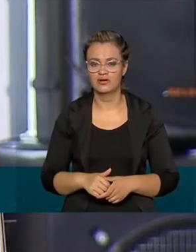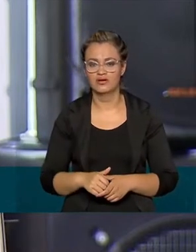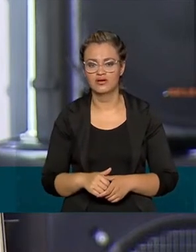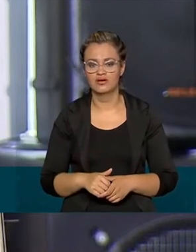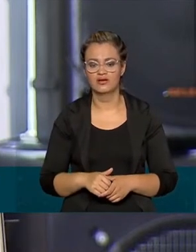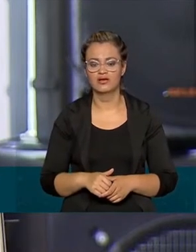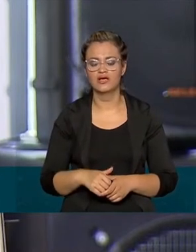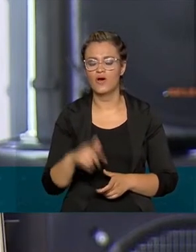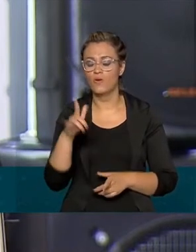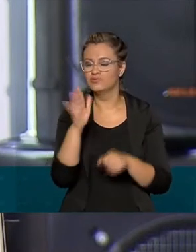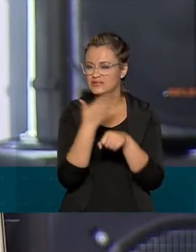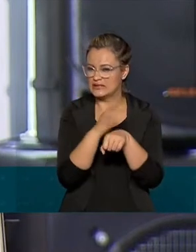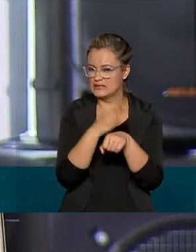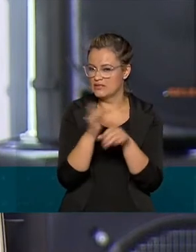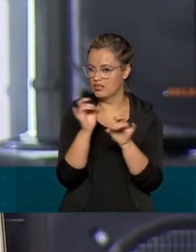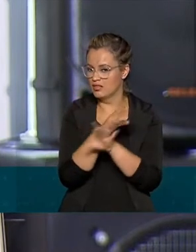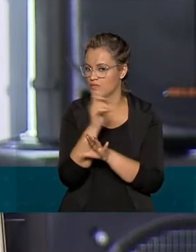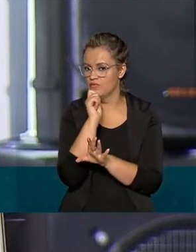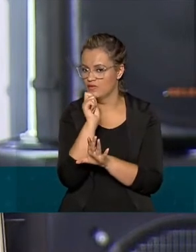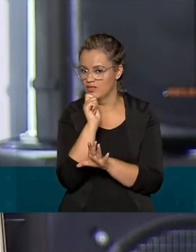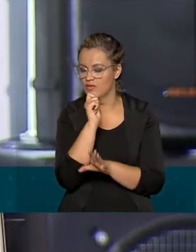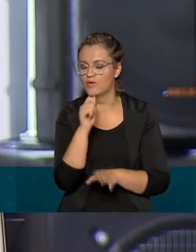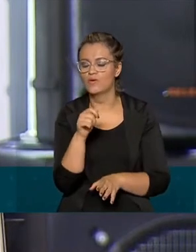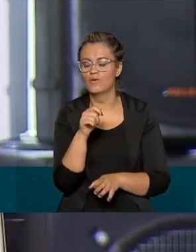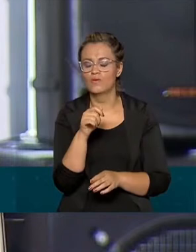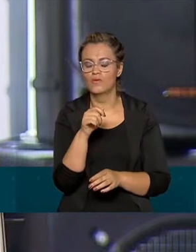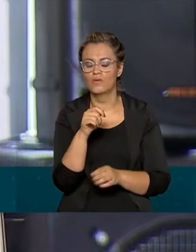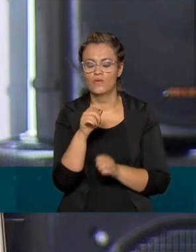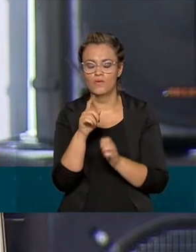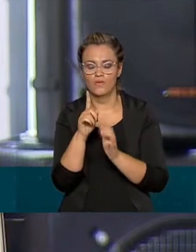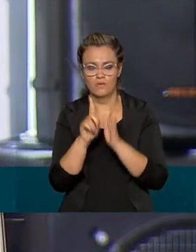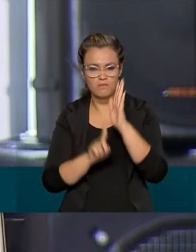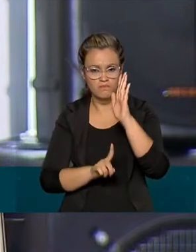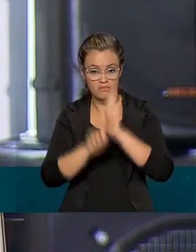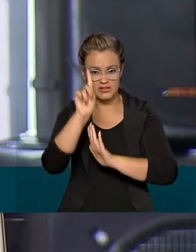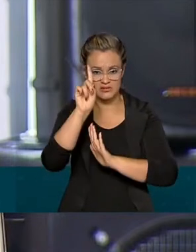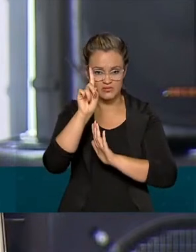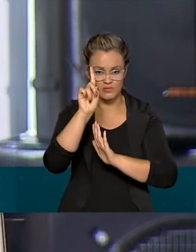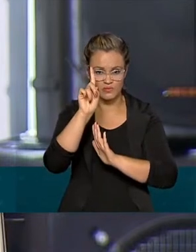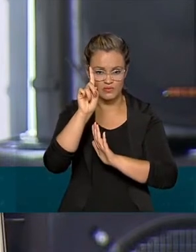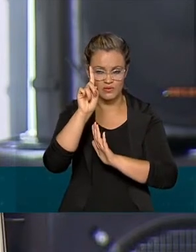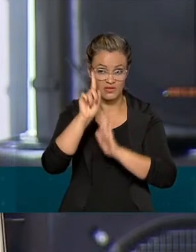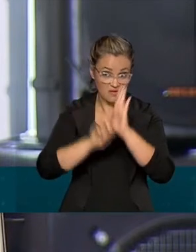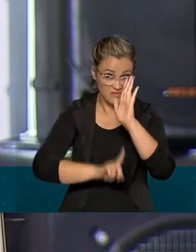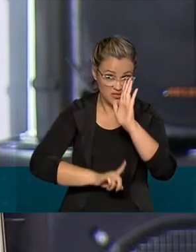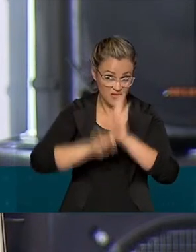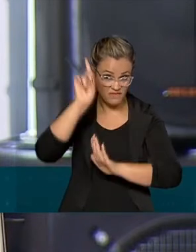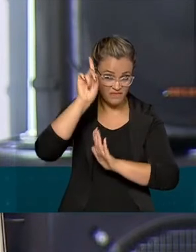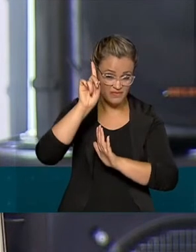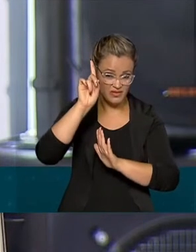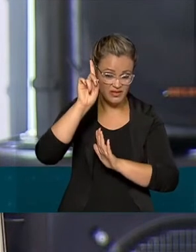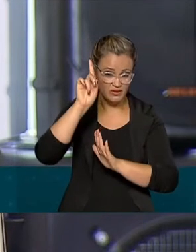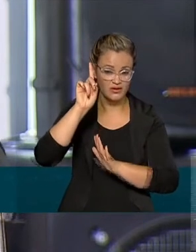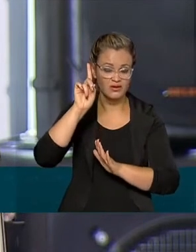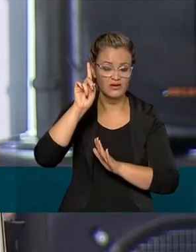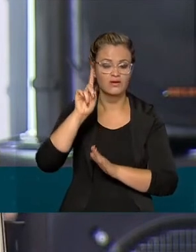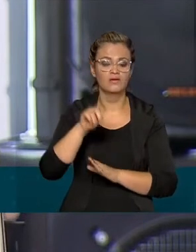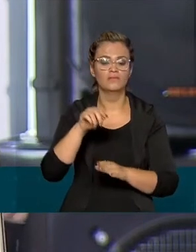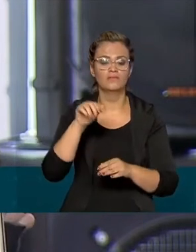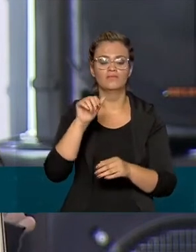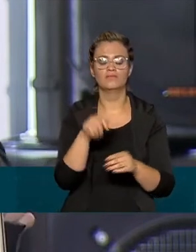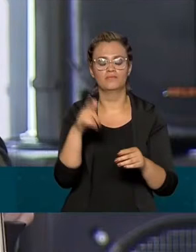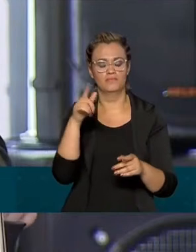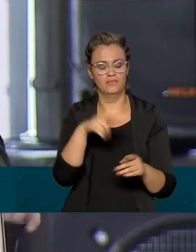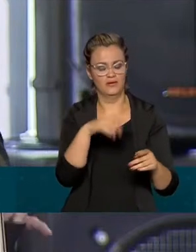estão em fase final de desenvolvimento o míssil tático de cruzeiro para ser lançado pela plataforma do